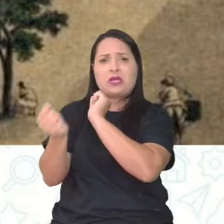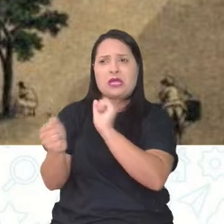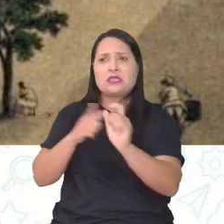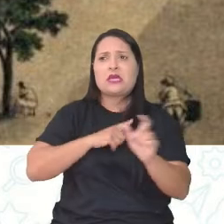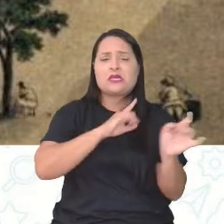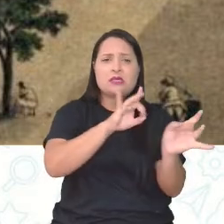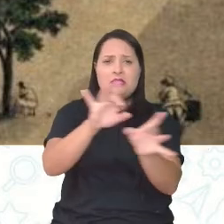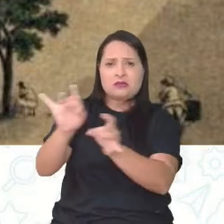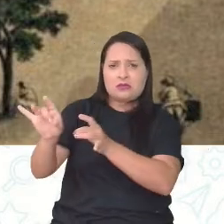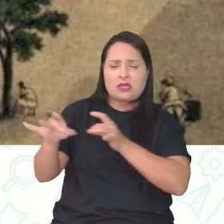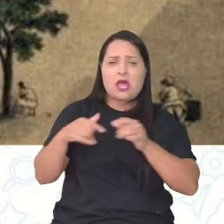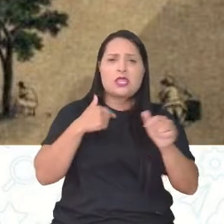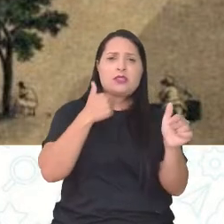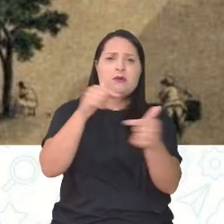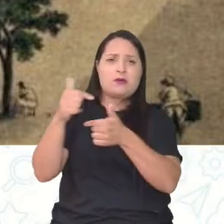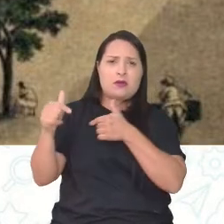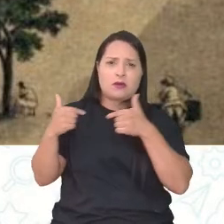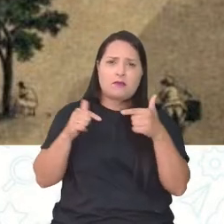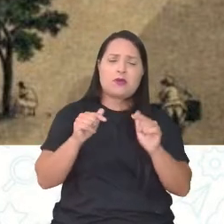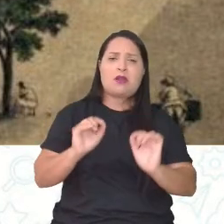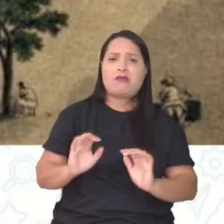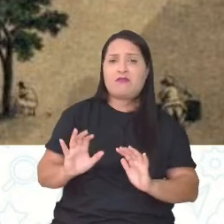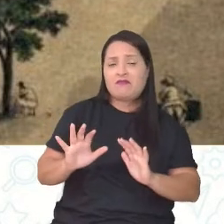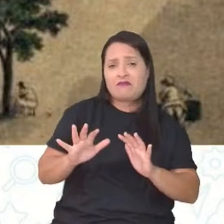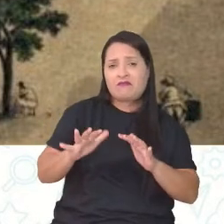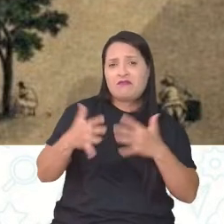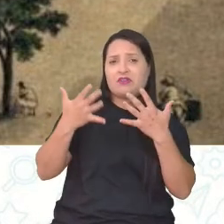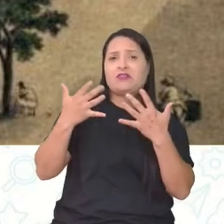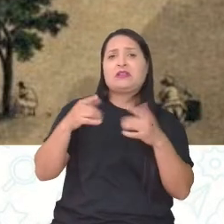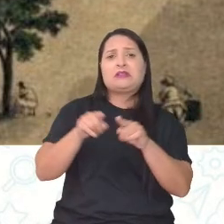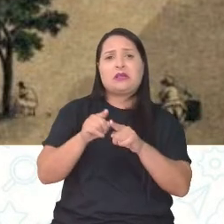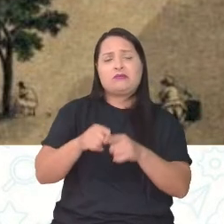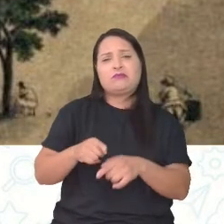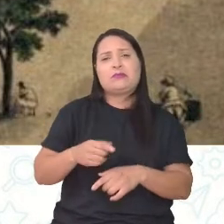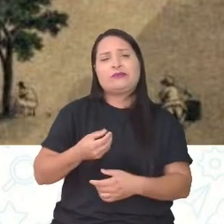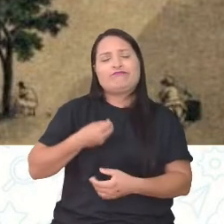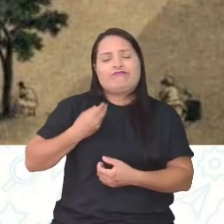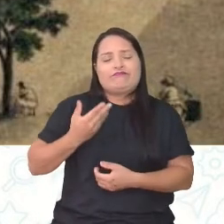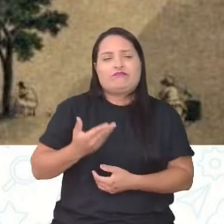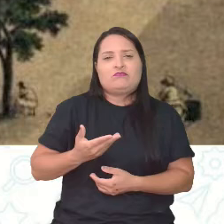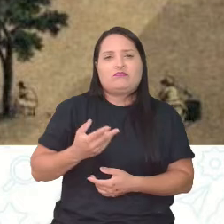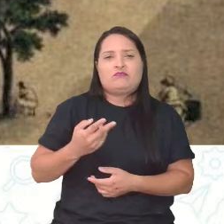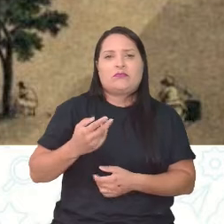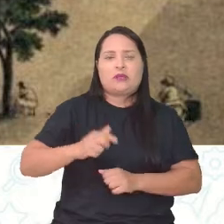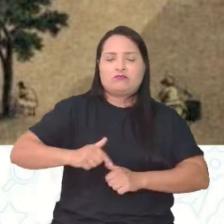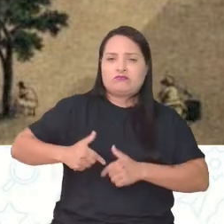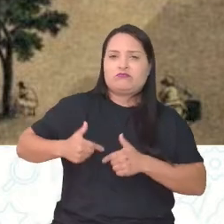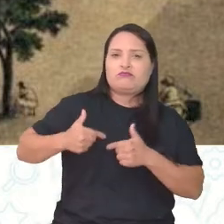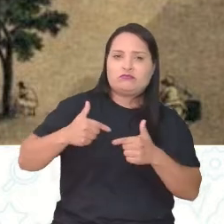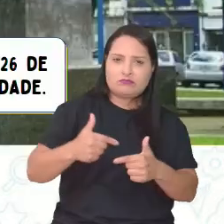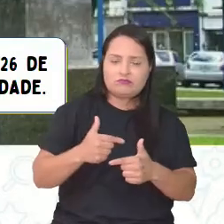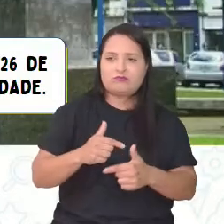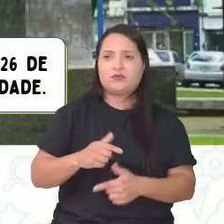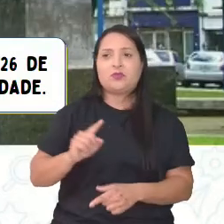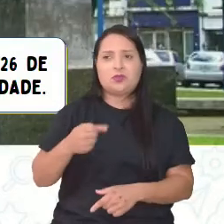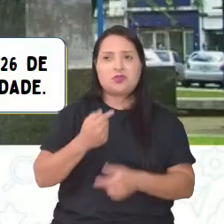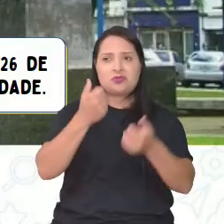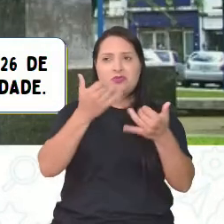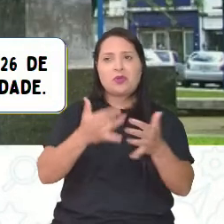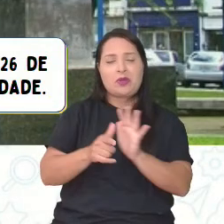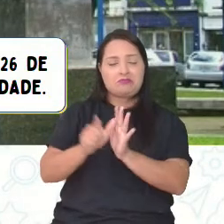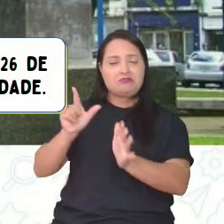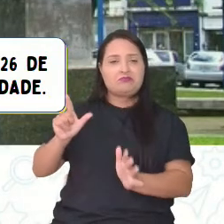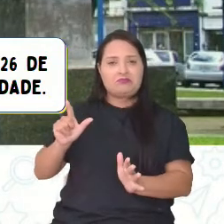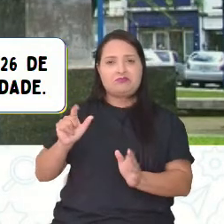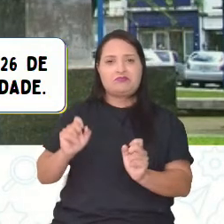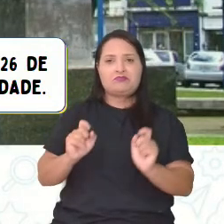comércio, realizando serviços, festejando e resistindo. Olha aí o que a gente estava falando anteriormente, certo? E